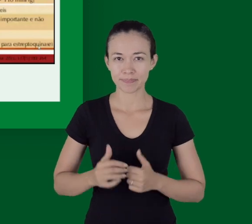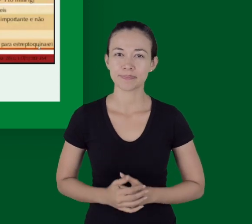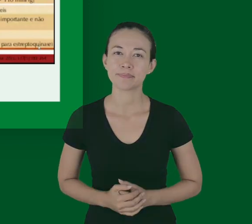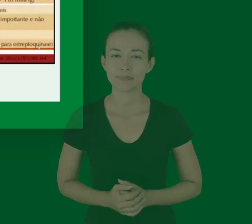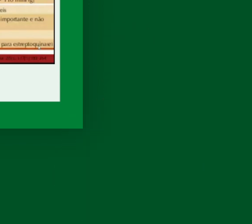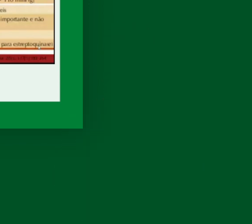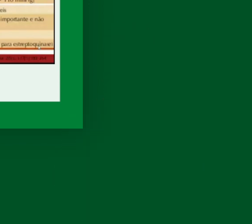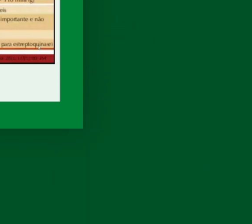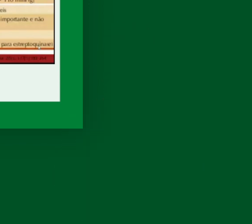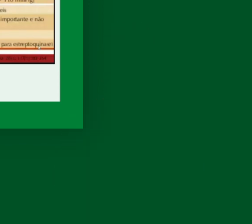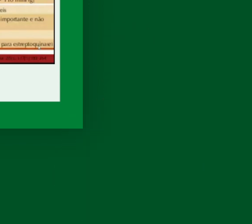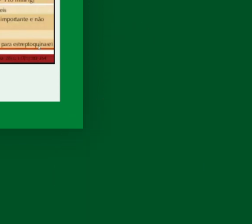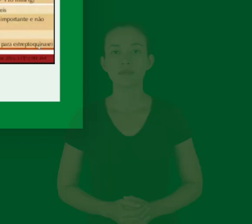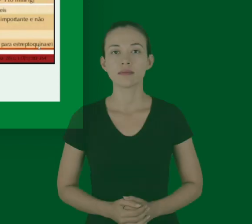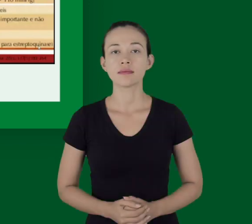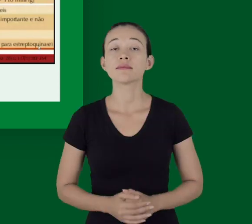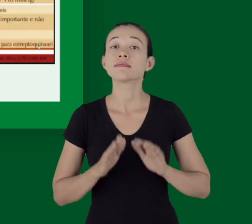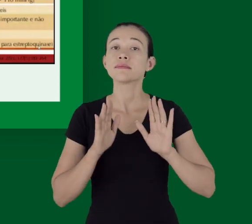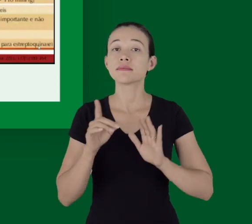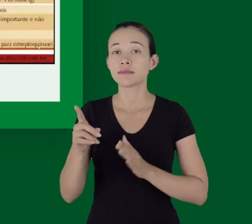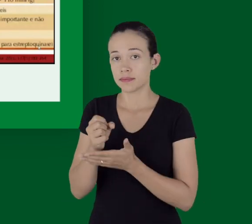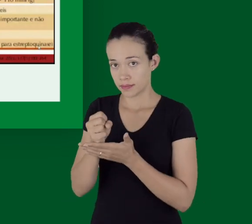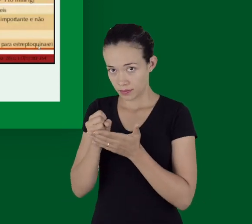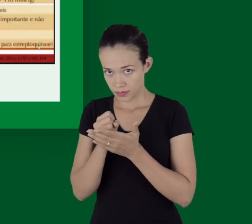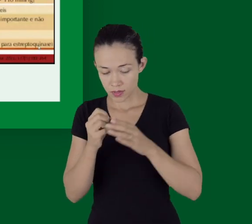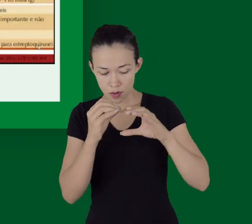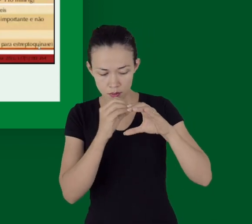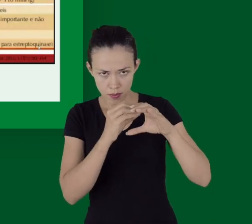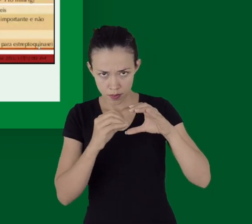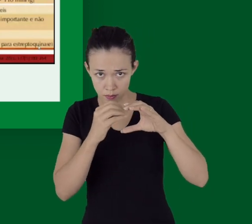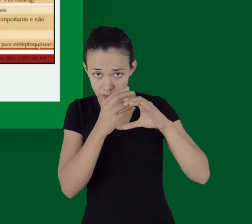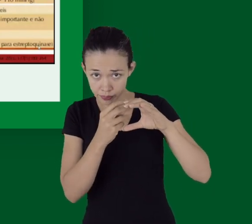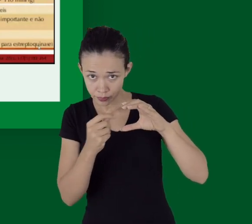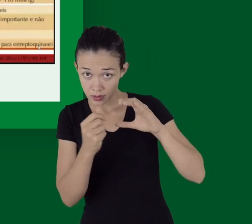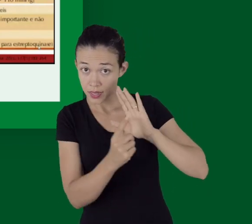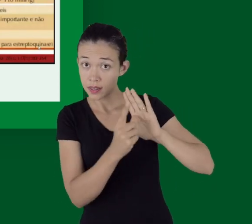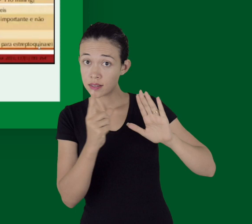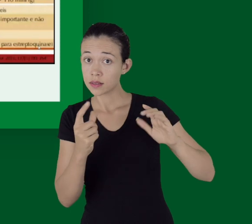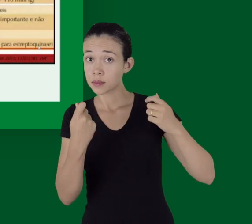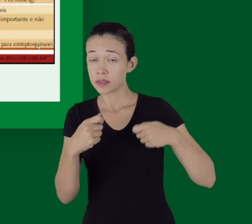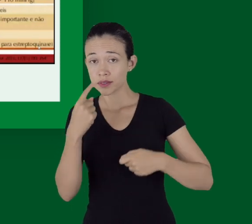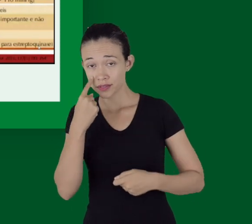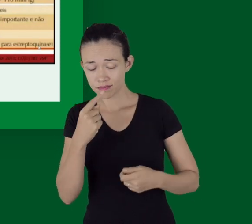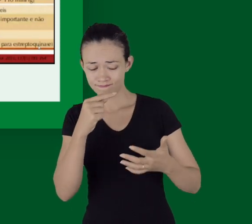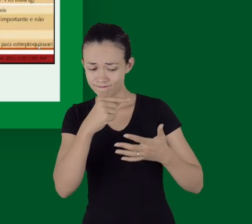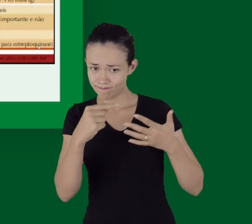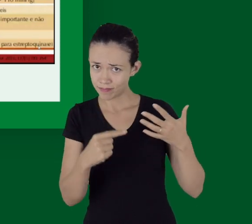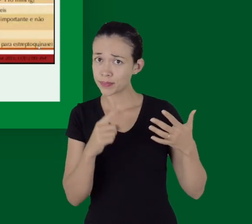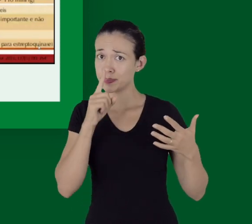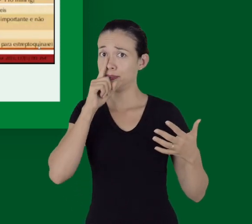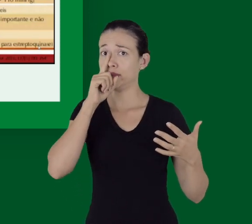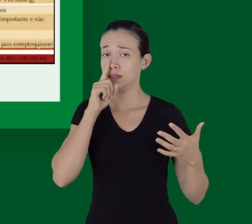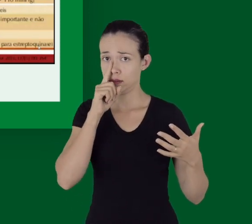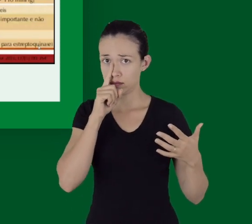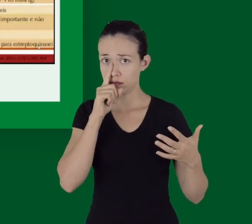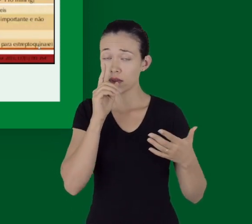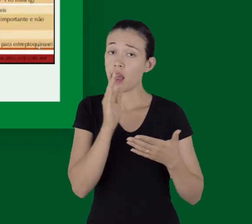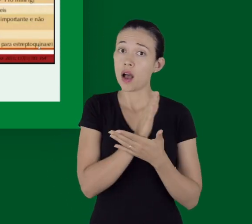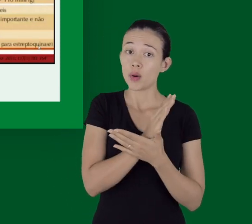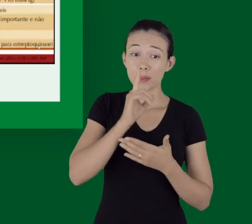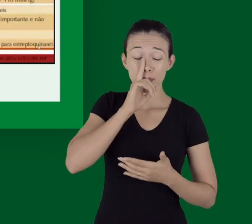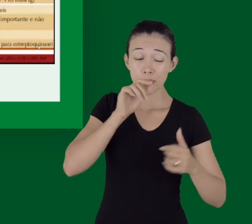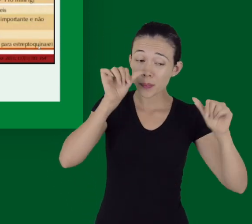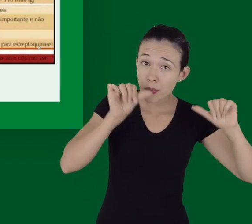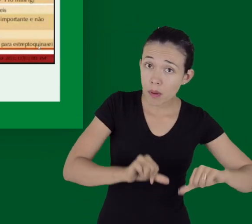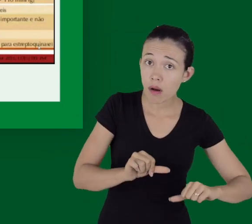ver as contraindicações, que existem várias, existem contraindicações relativas, existem contraindicações absolutas, mas, de forma